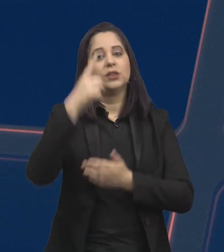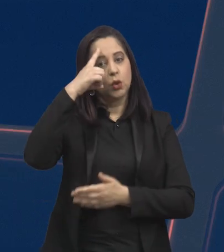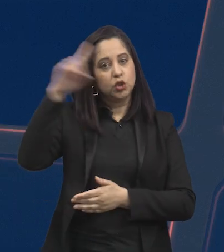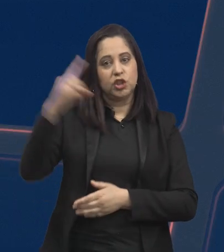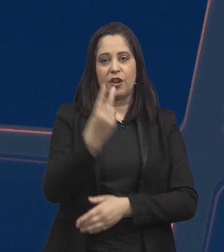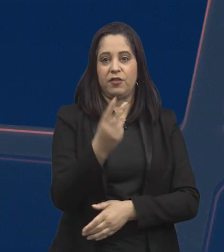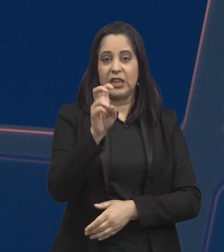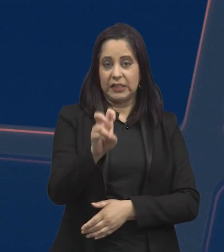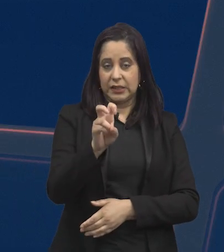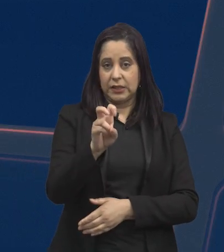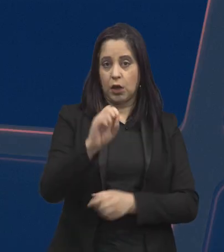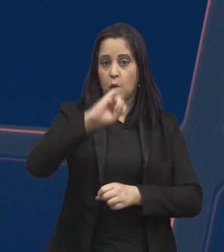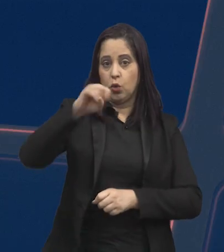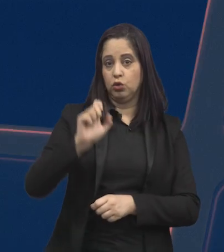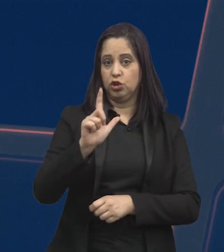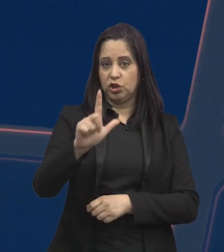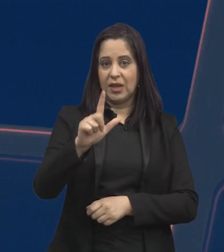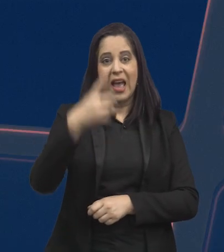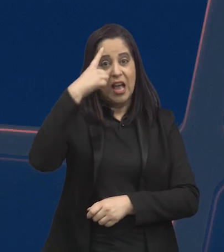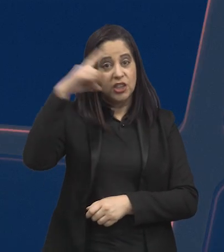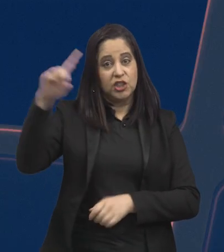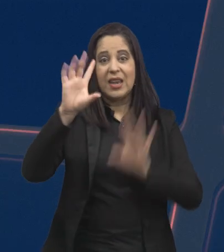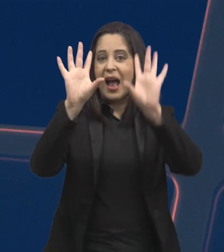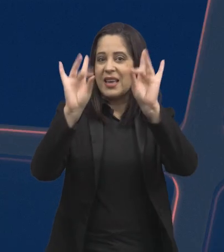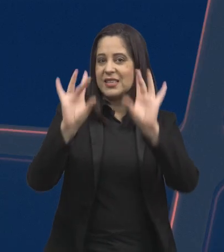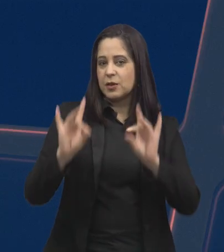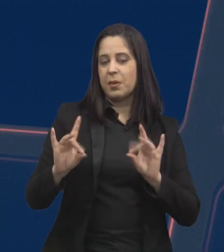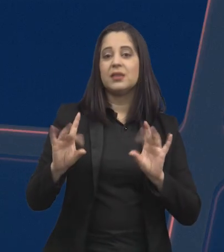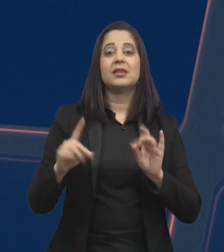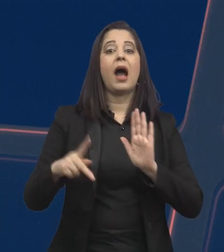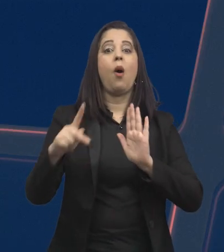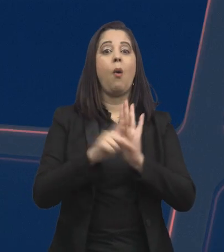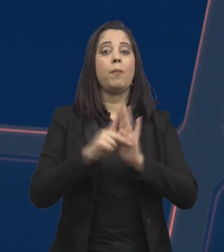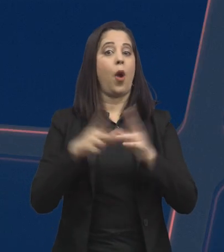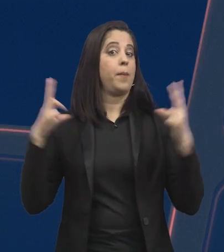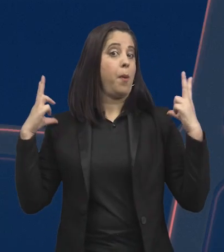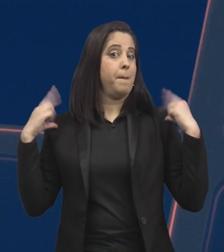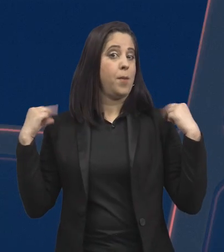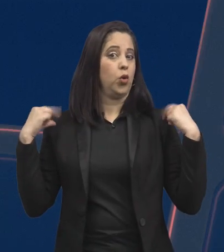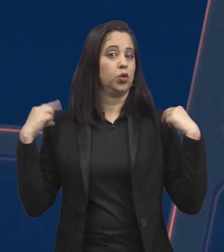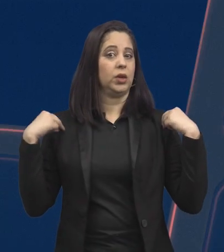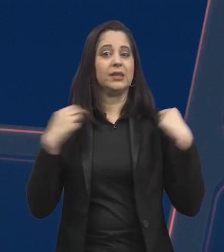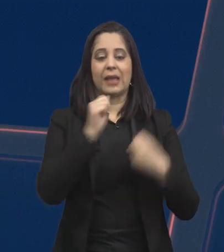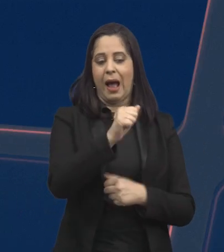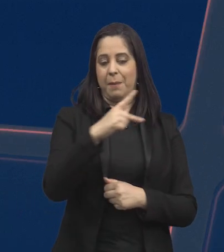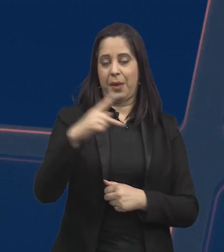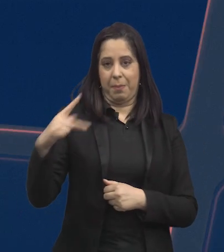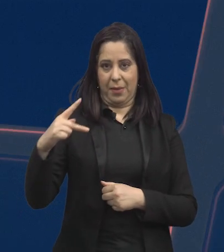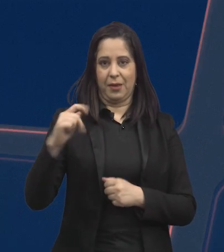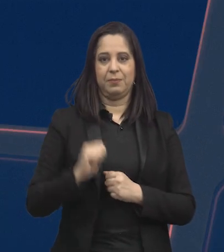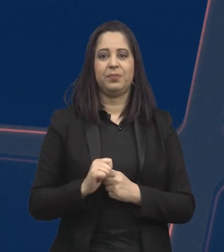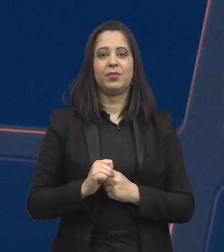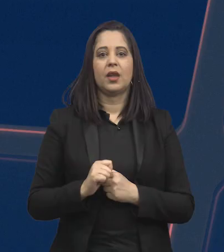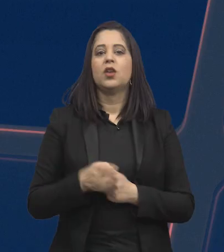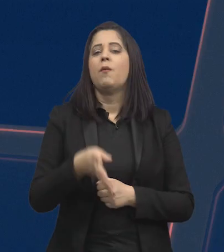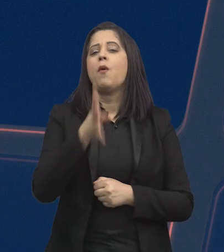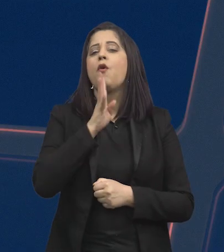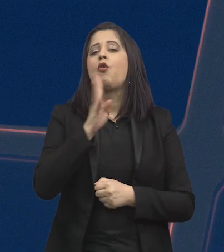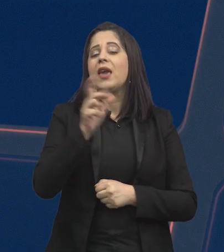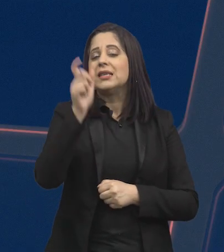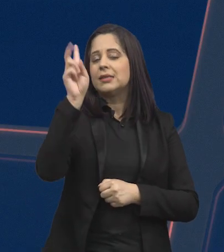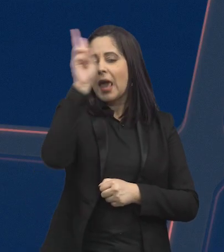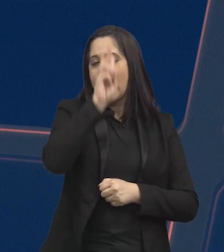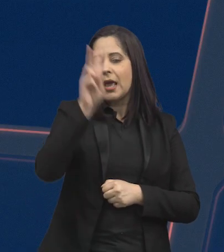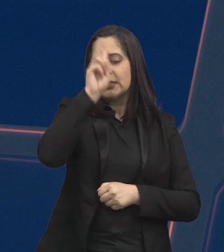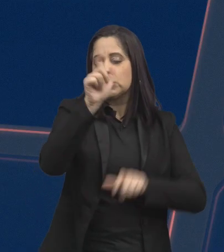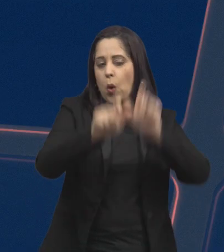Câmara instituiu o dia 25 de julho como o Dia do Motorista de Aplicativo em São José dos Campos. Nós fomos